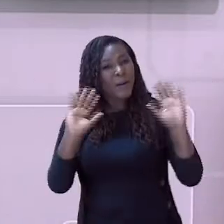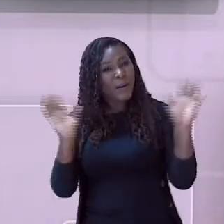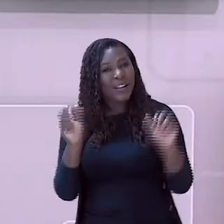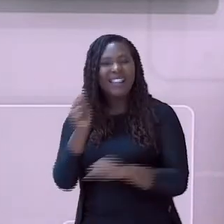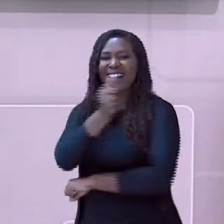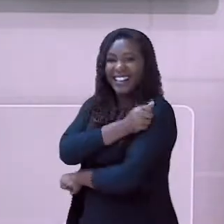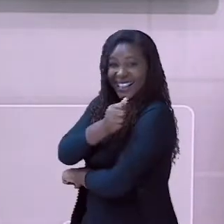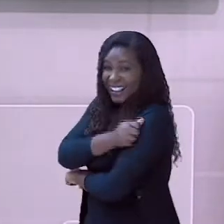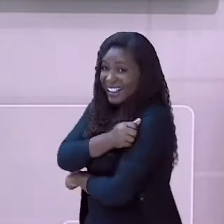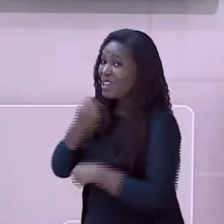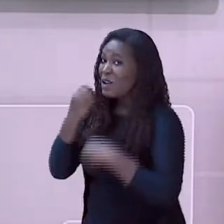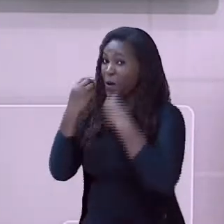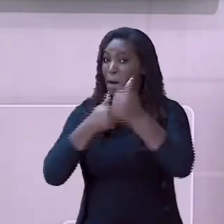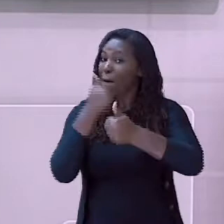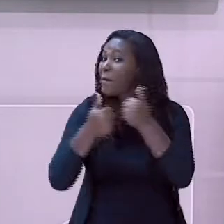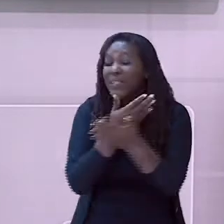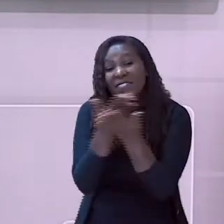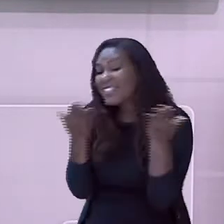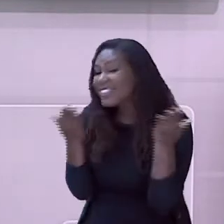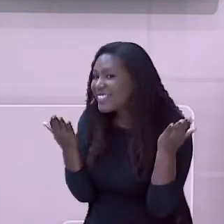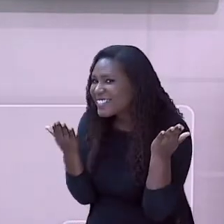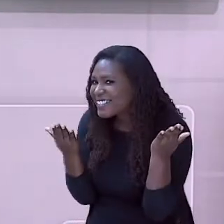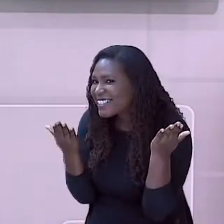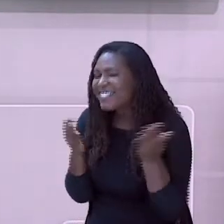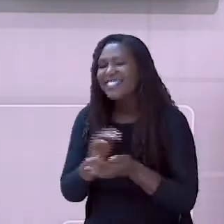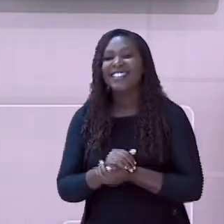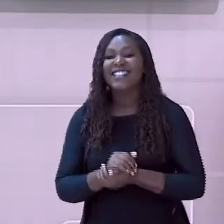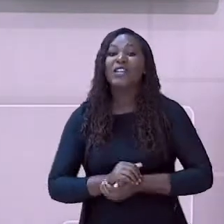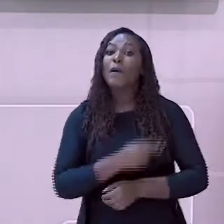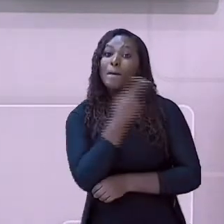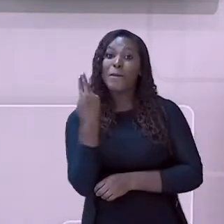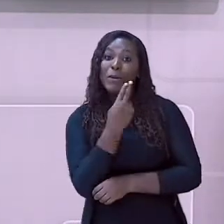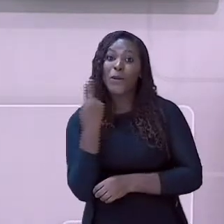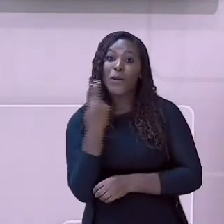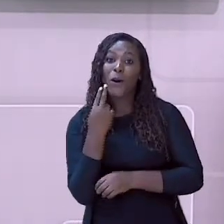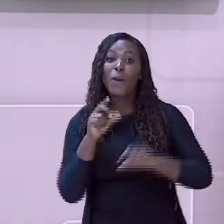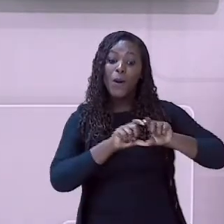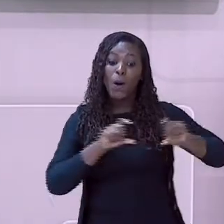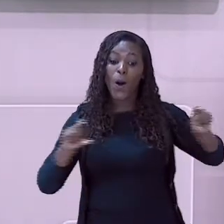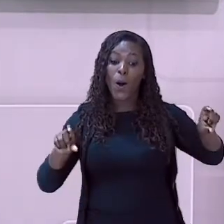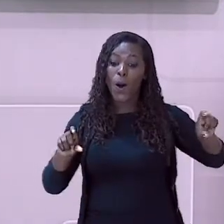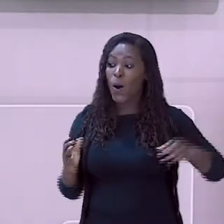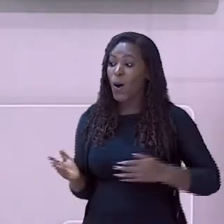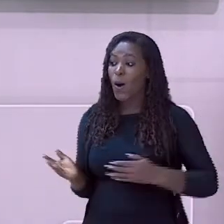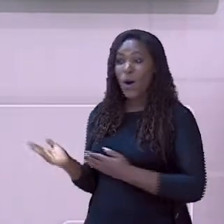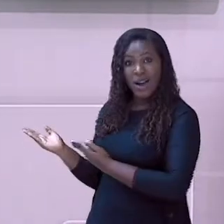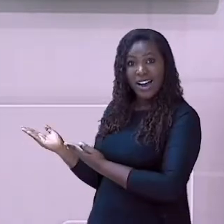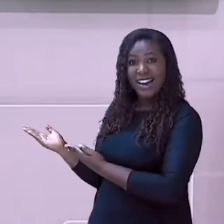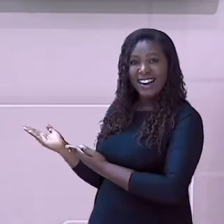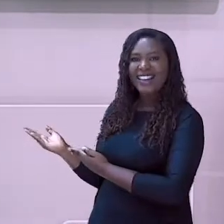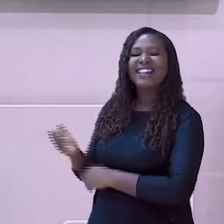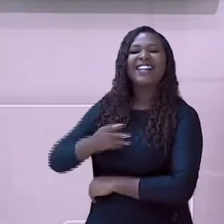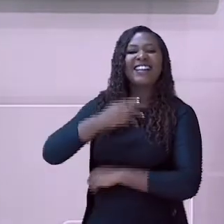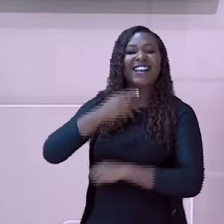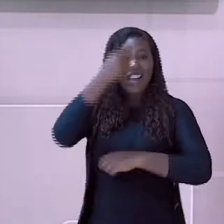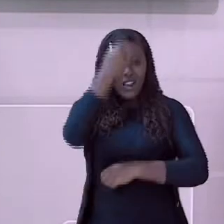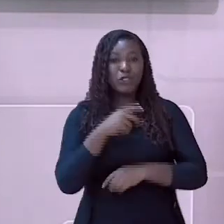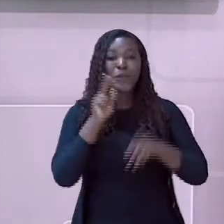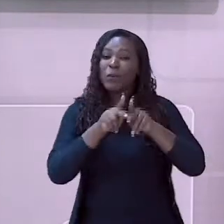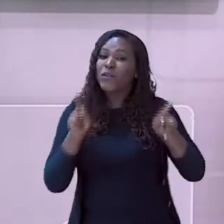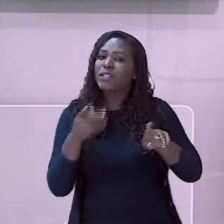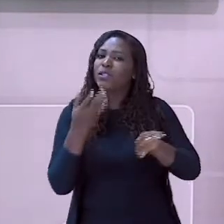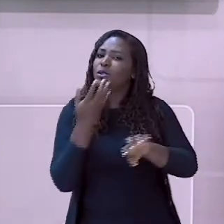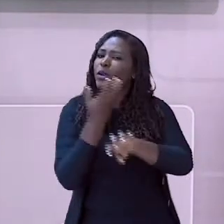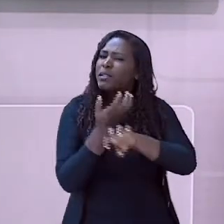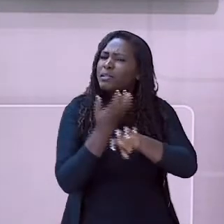Olá, estudantes! Tudo bem com vocês? Me chamo Jaqueline e sou a professora de Língua Portuguesa da EJA. Hoje